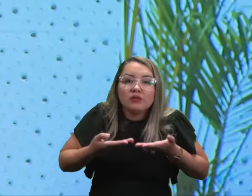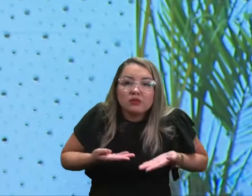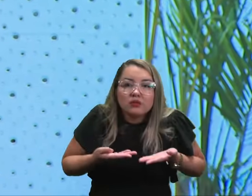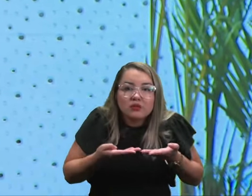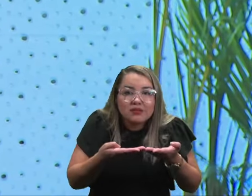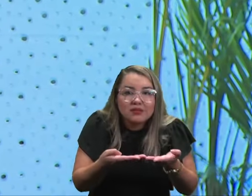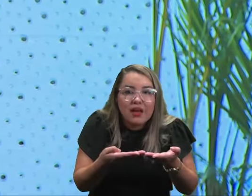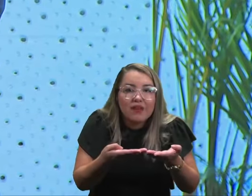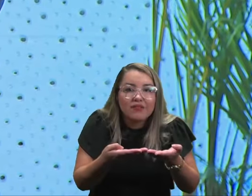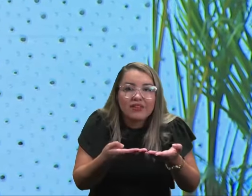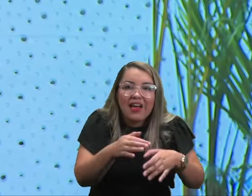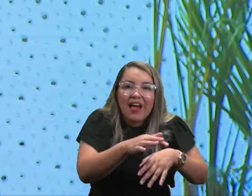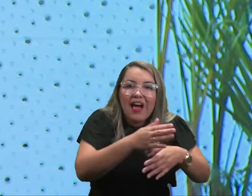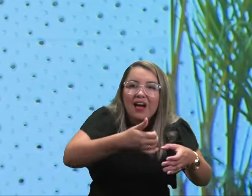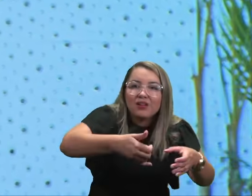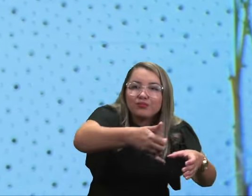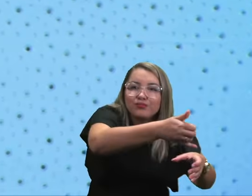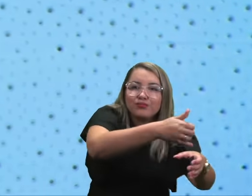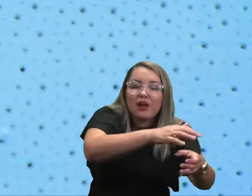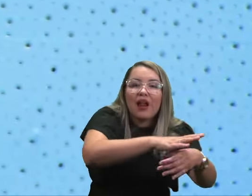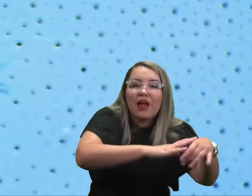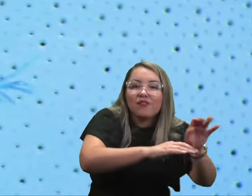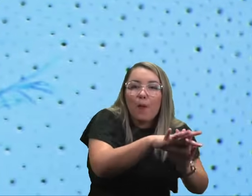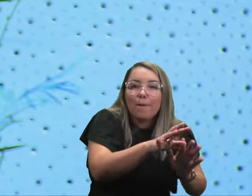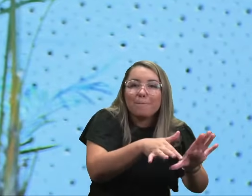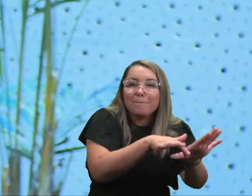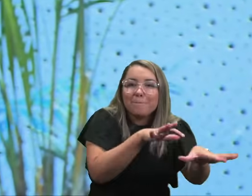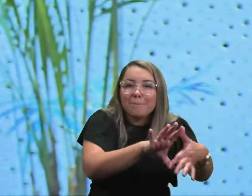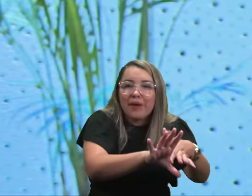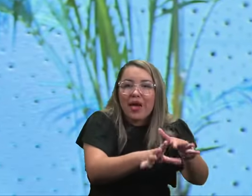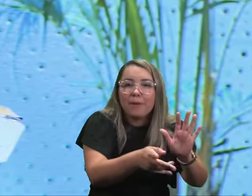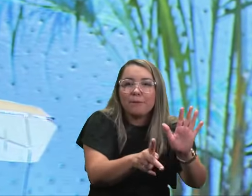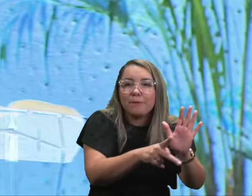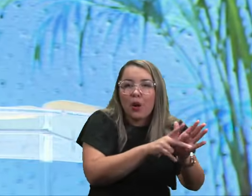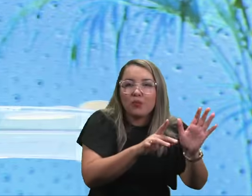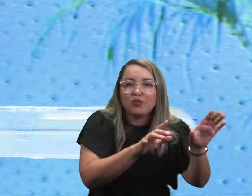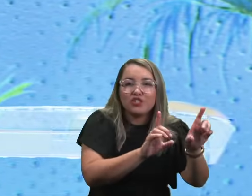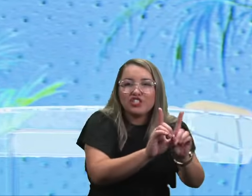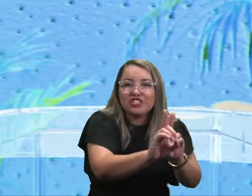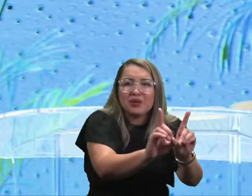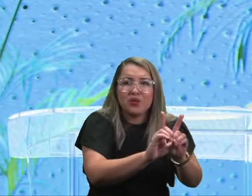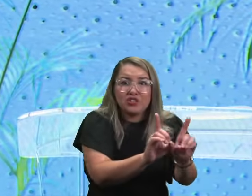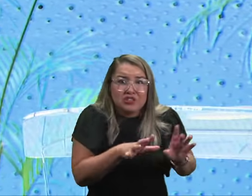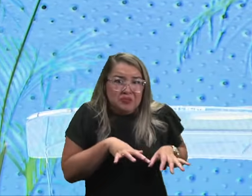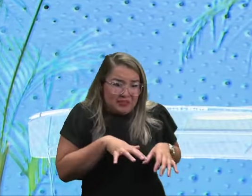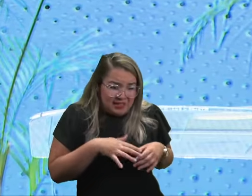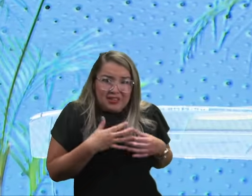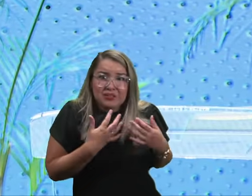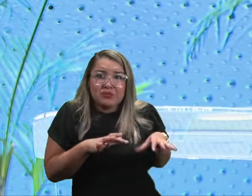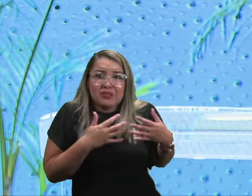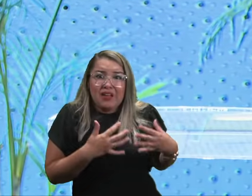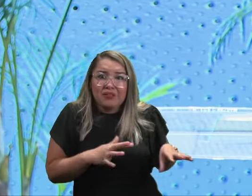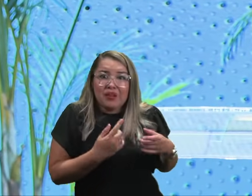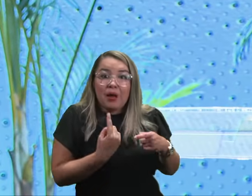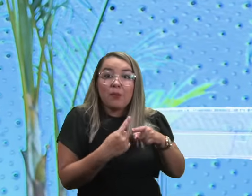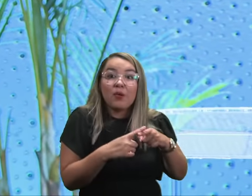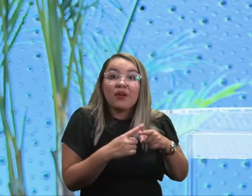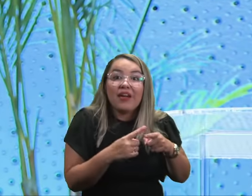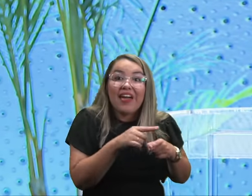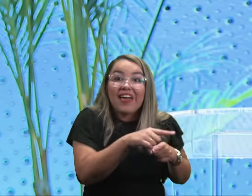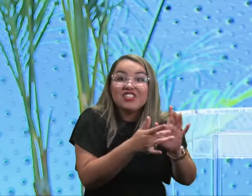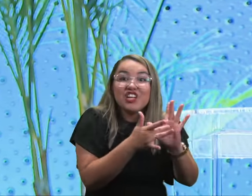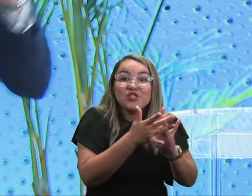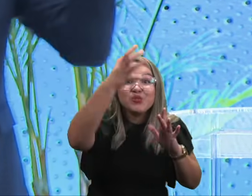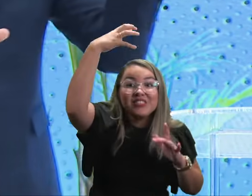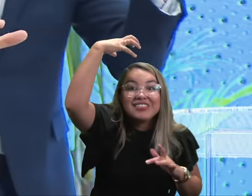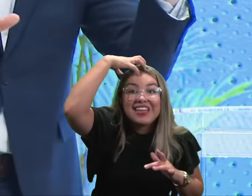discípulos que não estavam aceitando aquilo, estavam muito desconfortáveis com aquele momento. Por quê? Porque